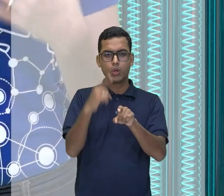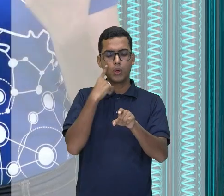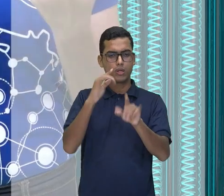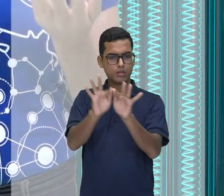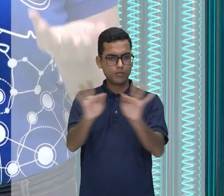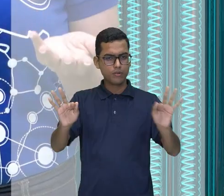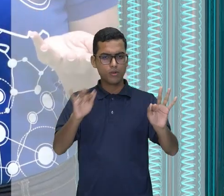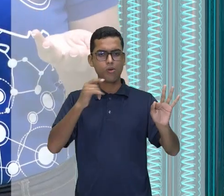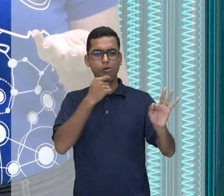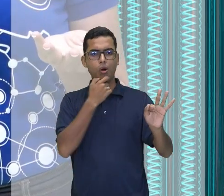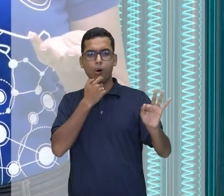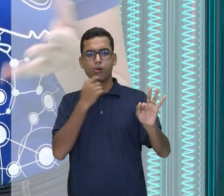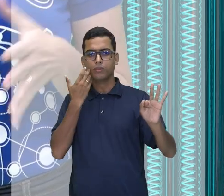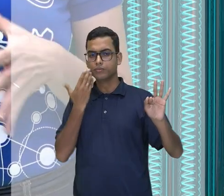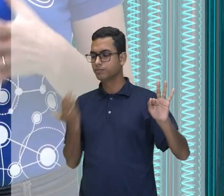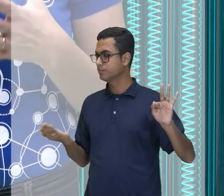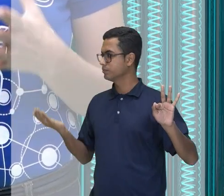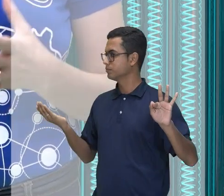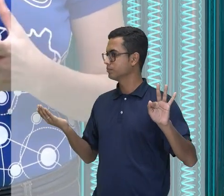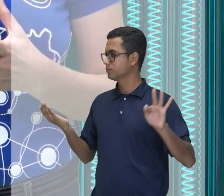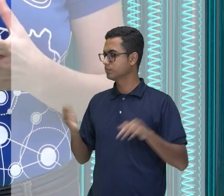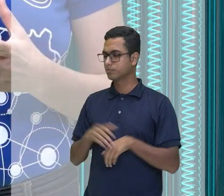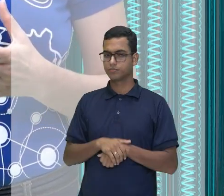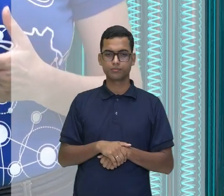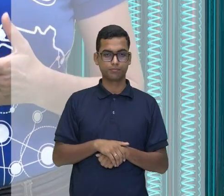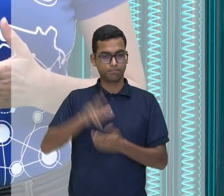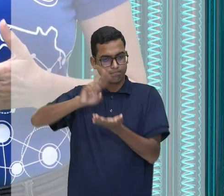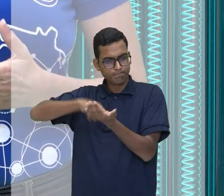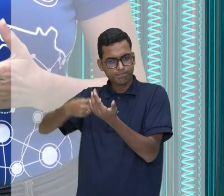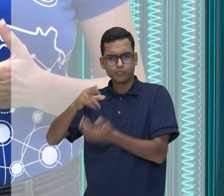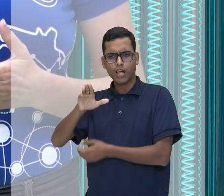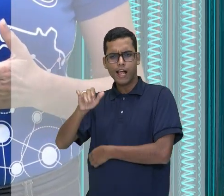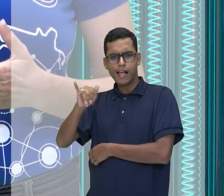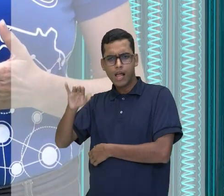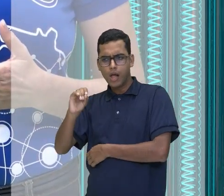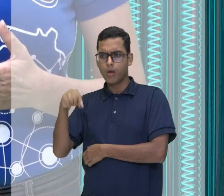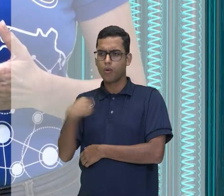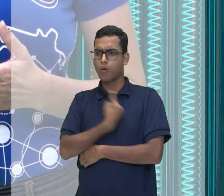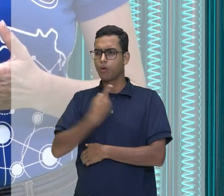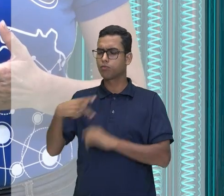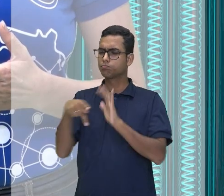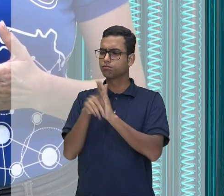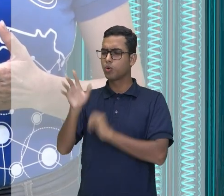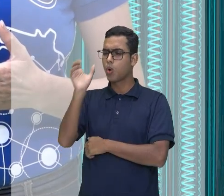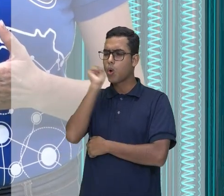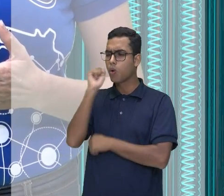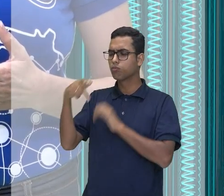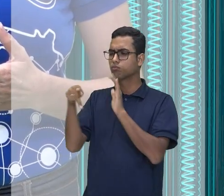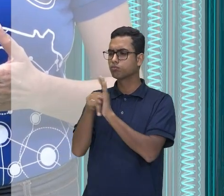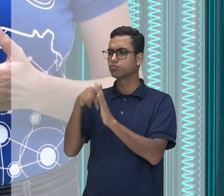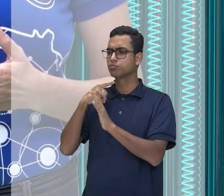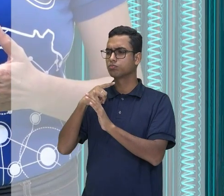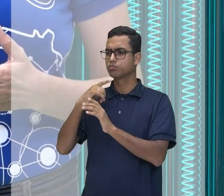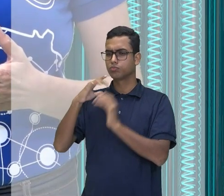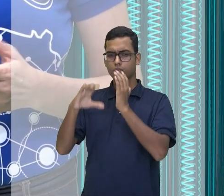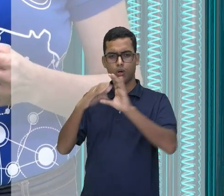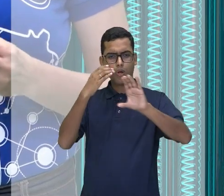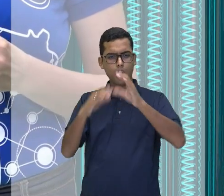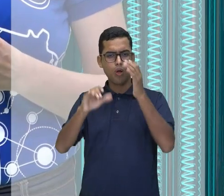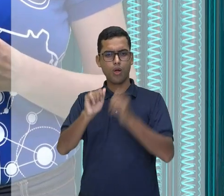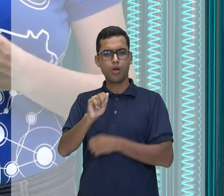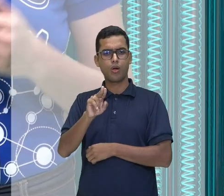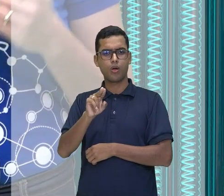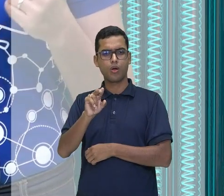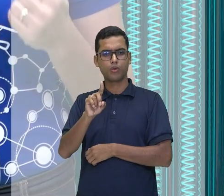nós escutamos ele. Como é que é esse ele aí? Qual desses pronomes com função de objeto eu vou substituir o